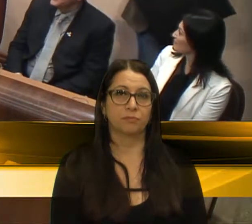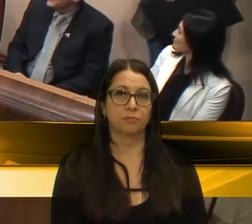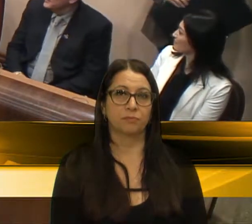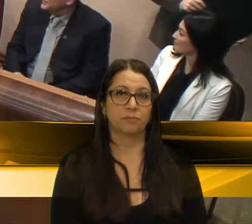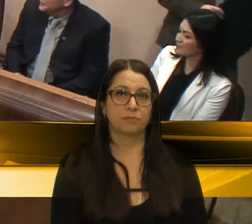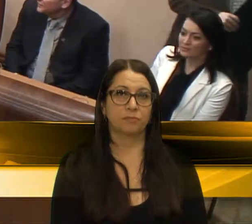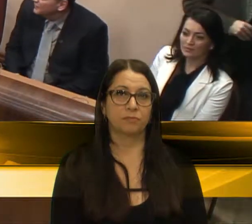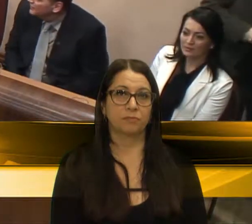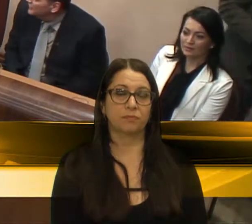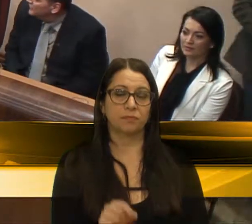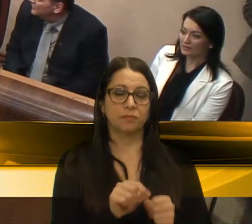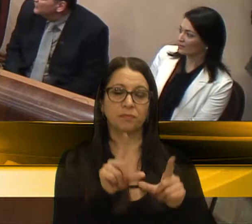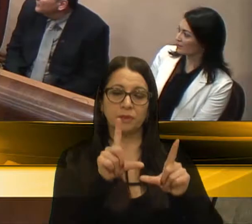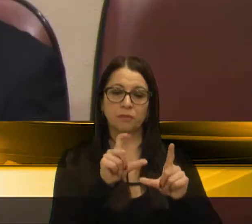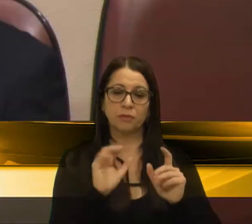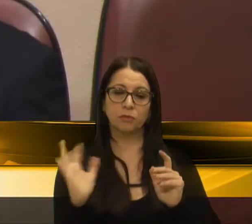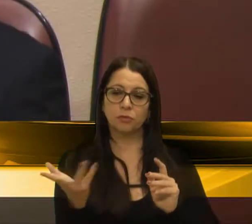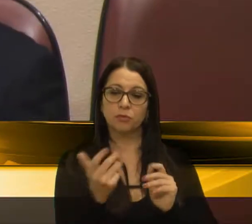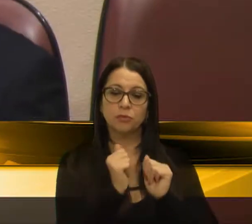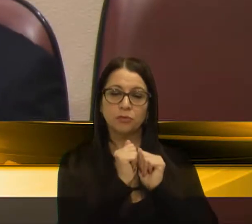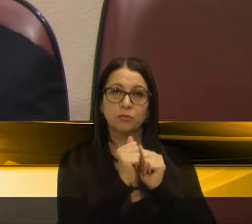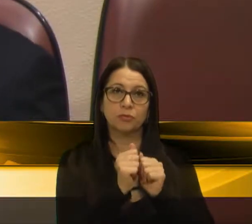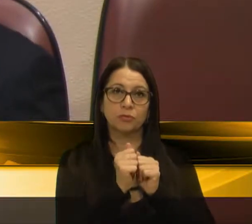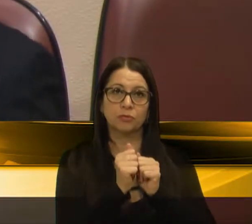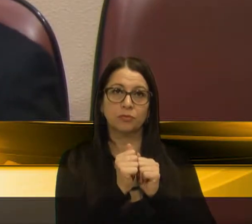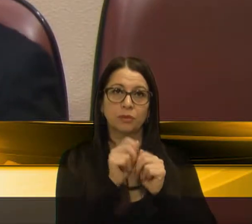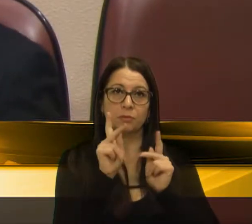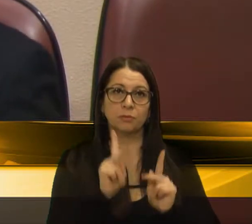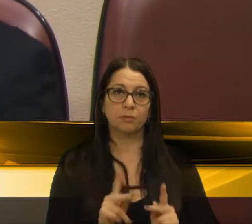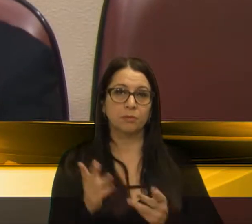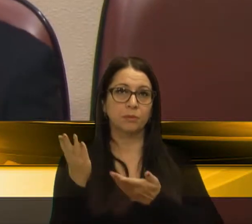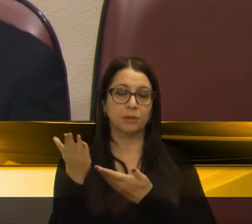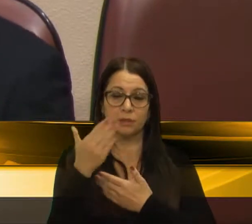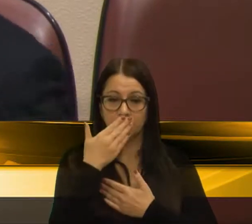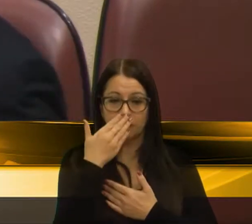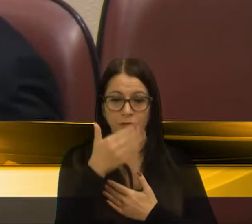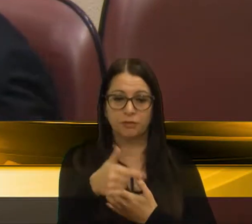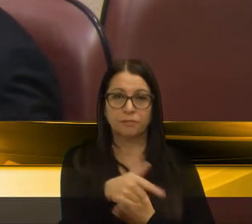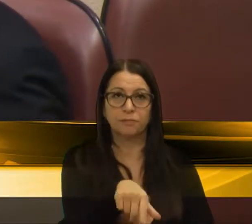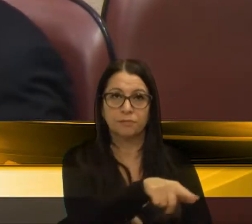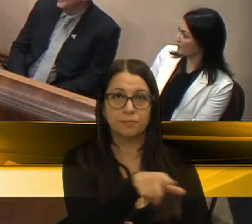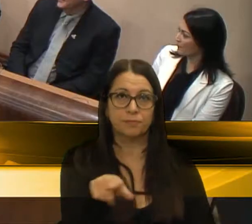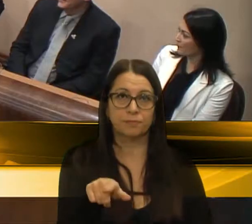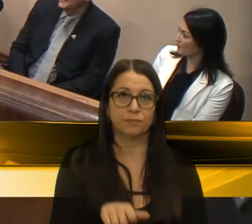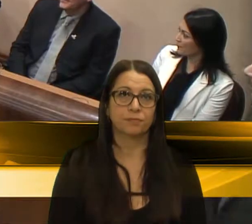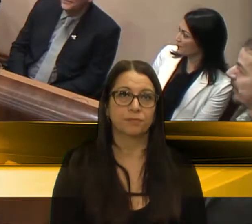Vamos fazer uma foto conjunta agora com todos os homenageados, aqui na frente.